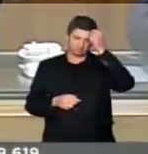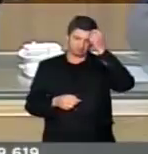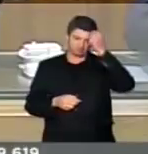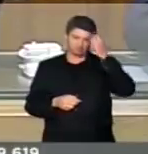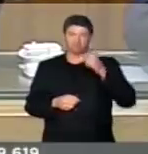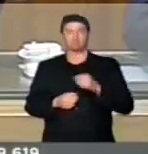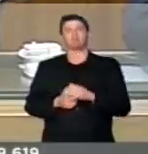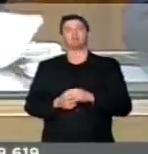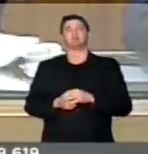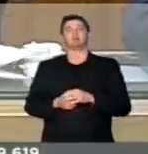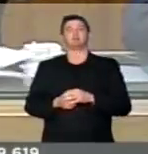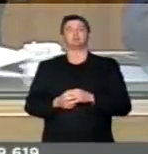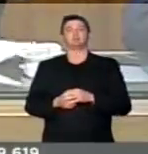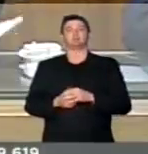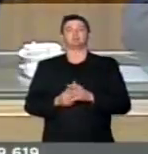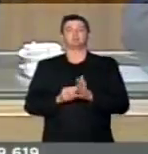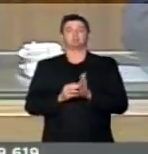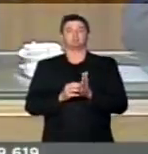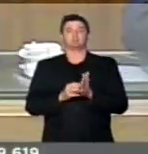Vossa Excelência